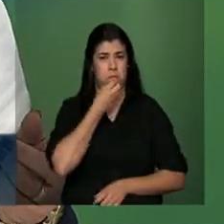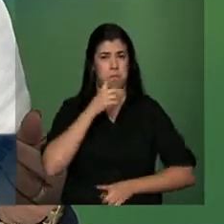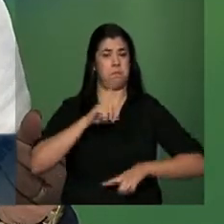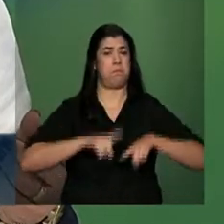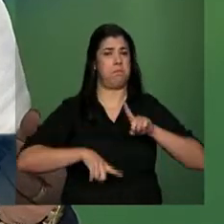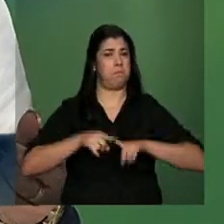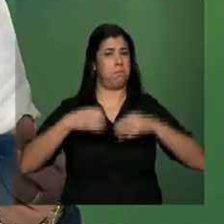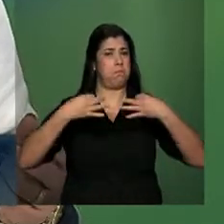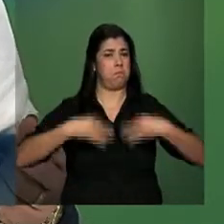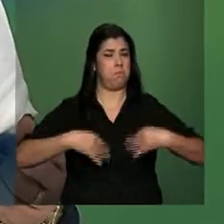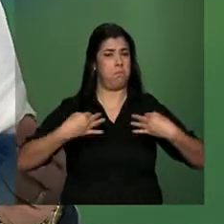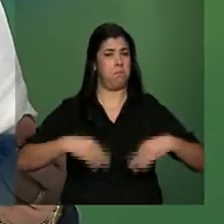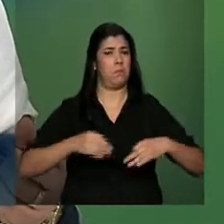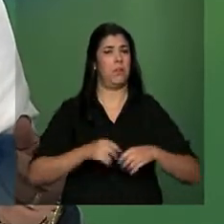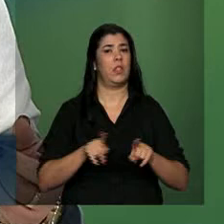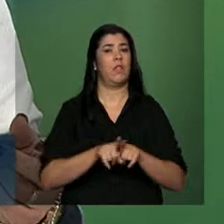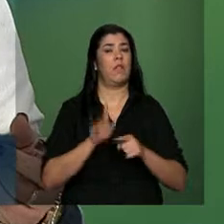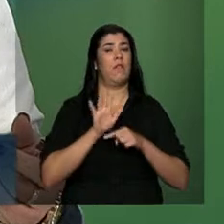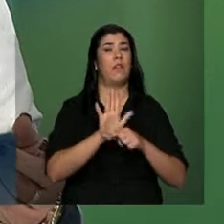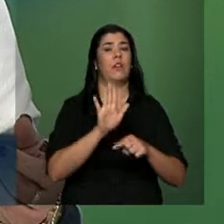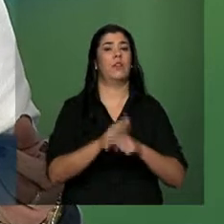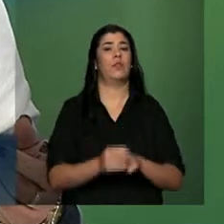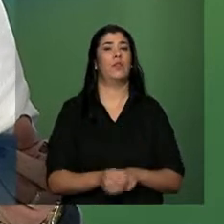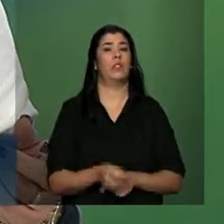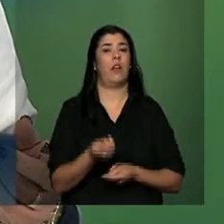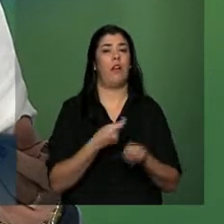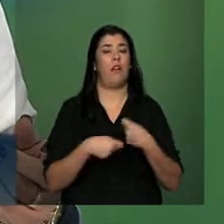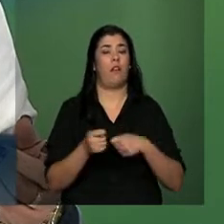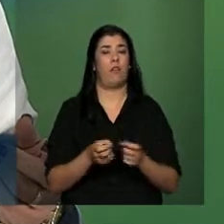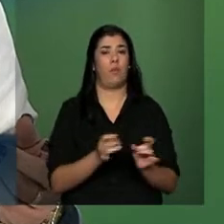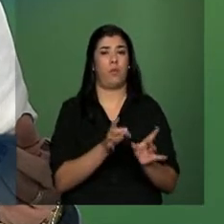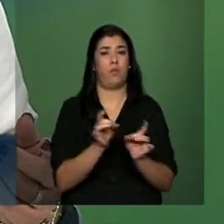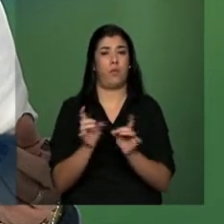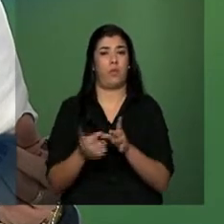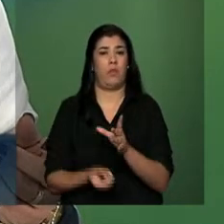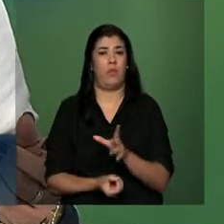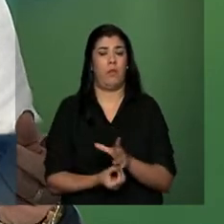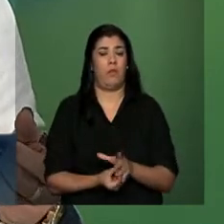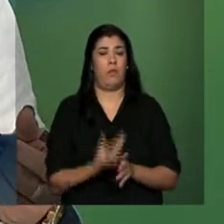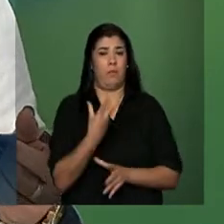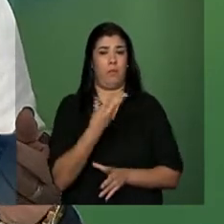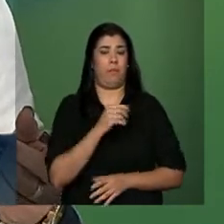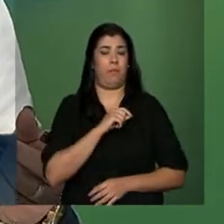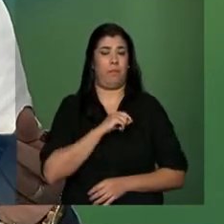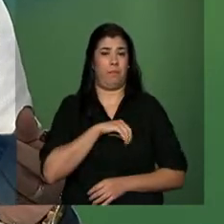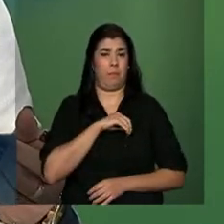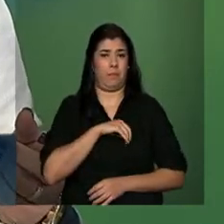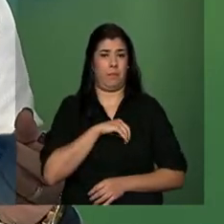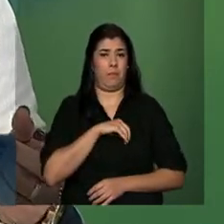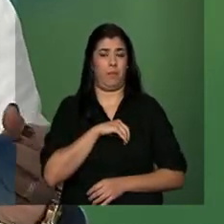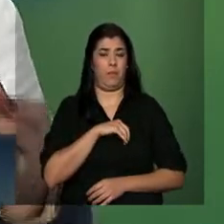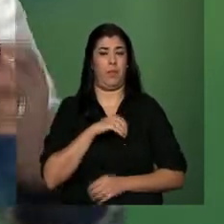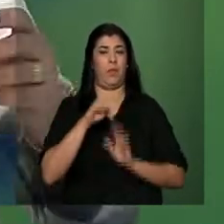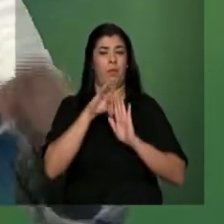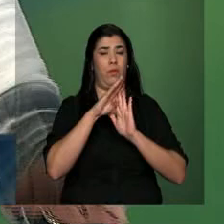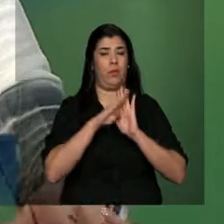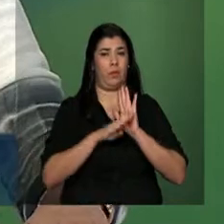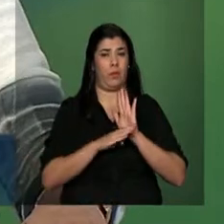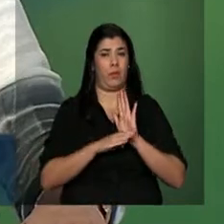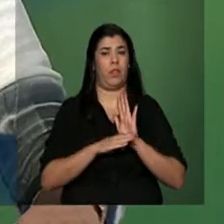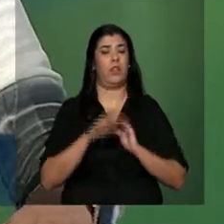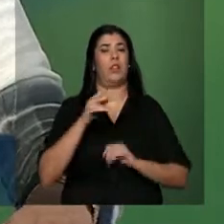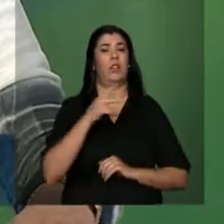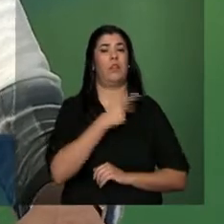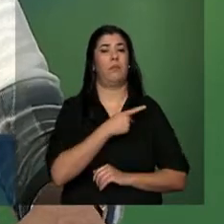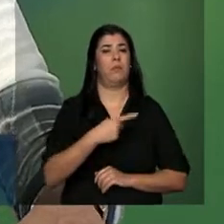de aumento de renda, de sustentabilidade da classe média rural brasileira. Então, no nosso programa, que a presidente deverá